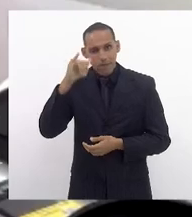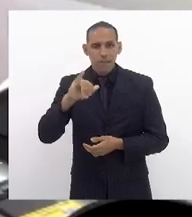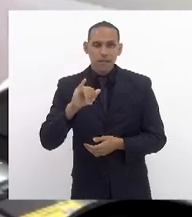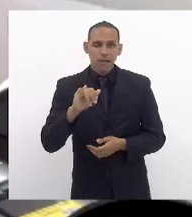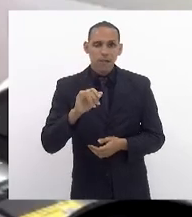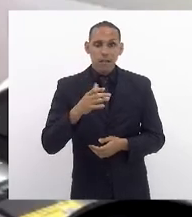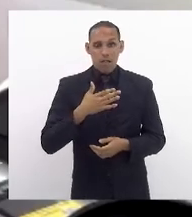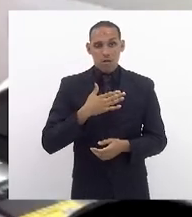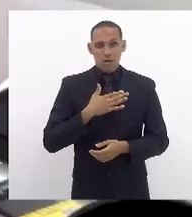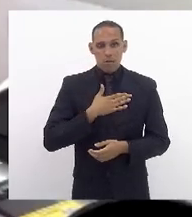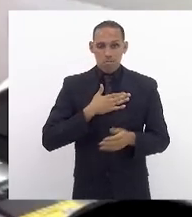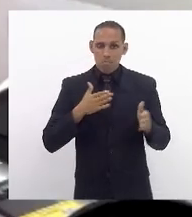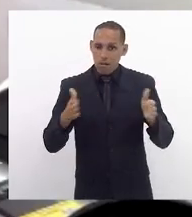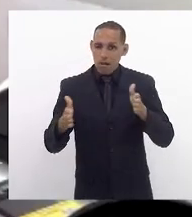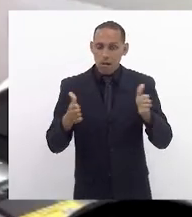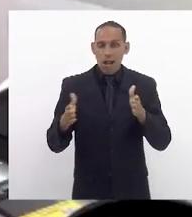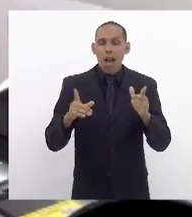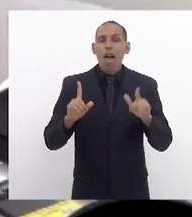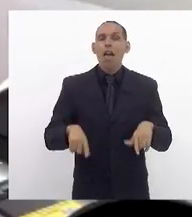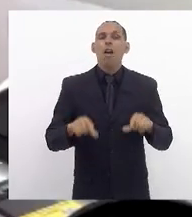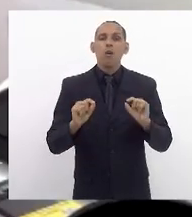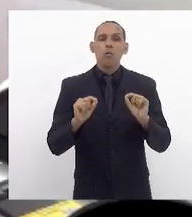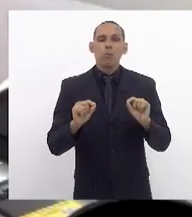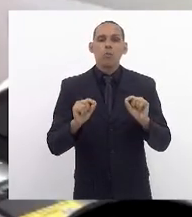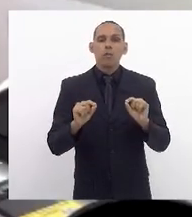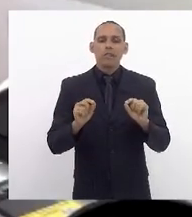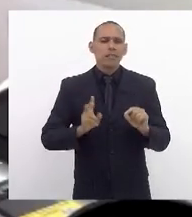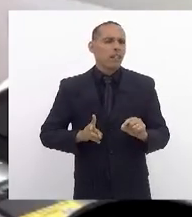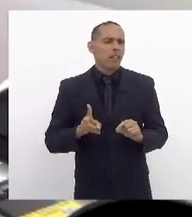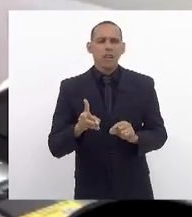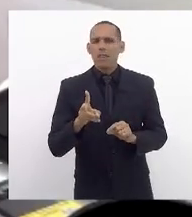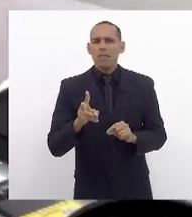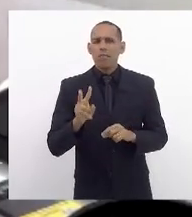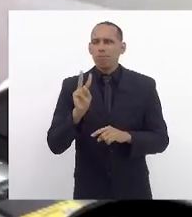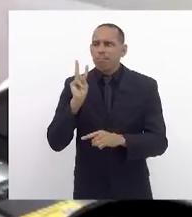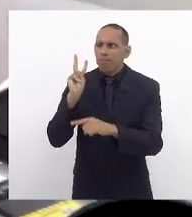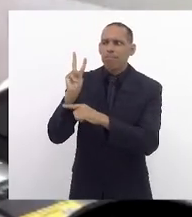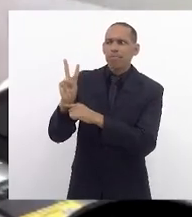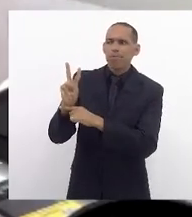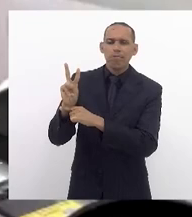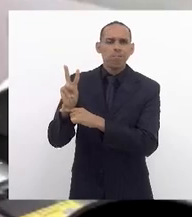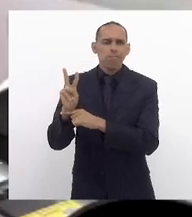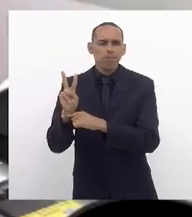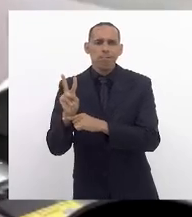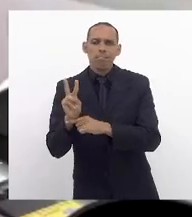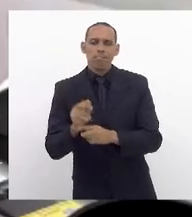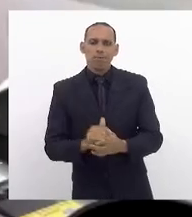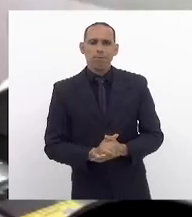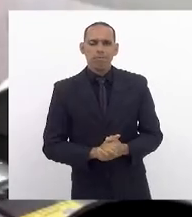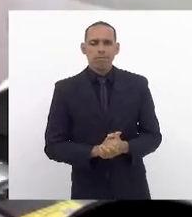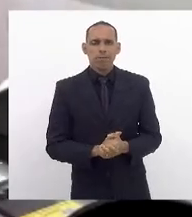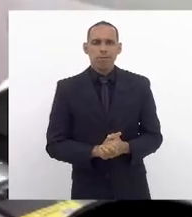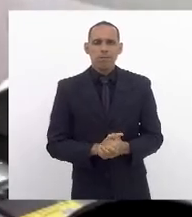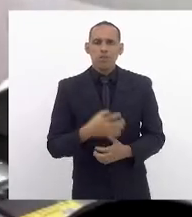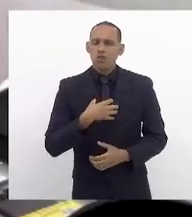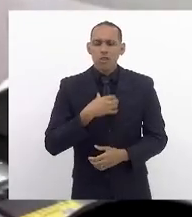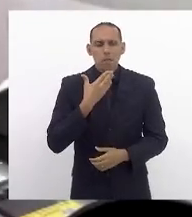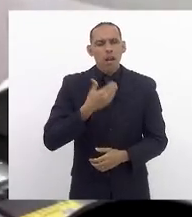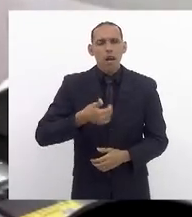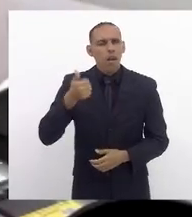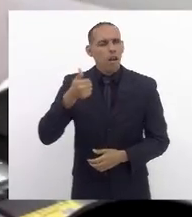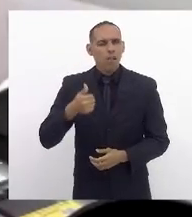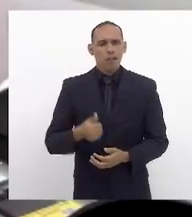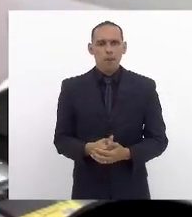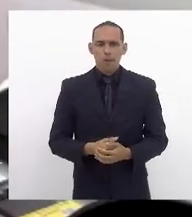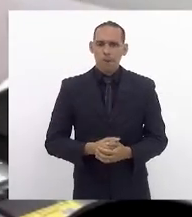se pauta para sempre, né, defender a melhor forma, da melhor forma